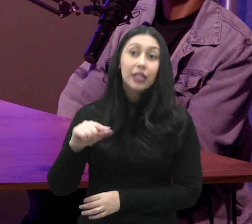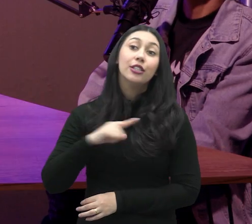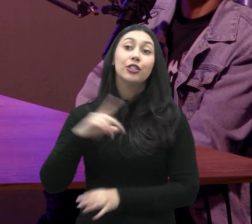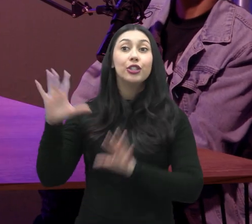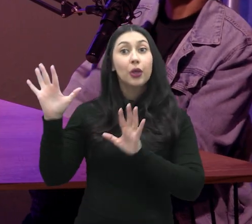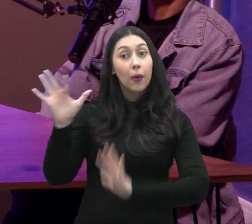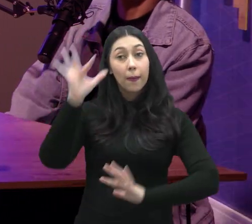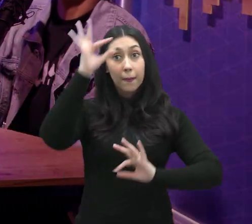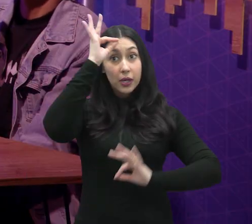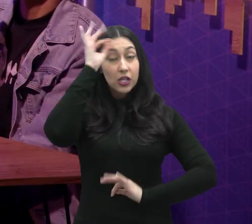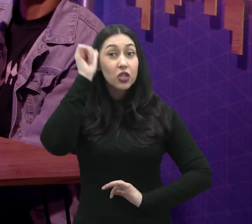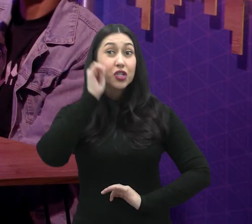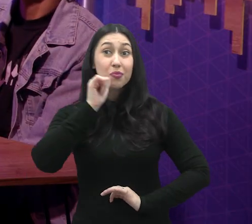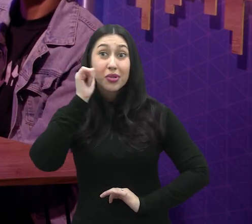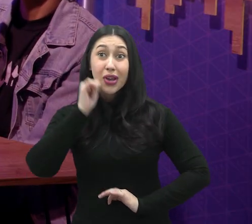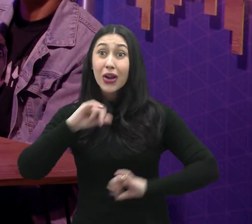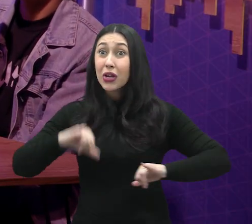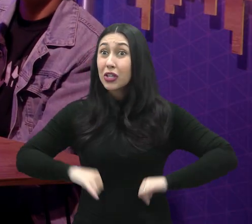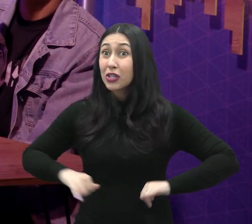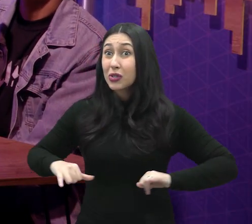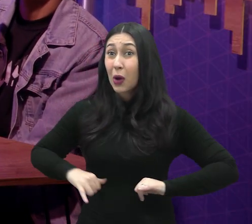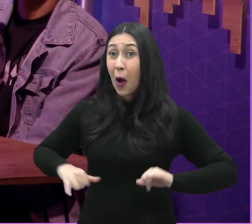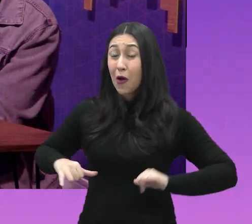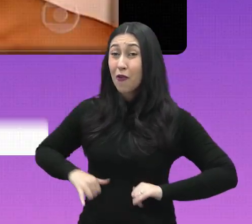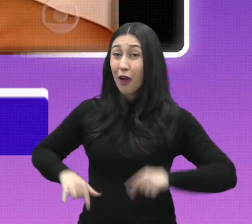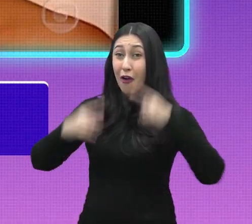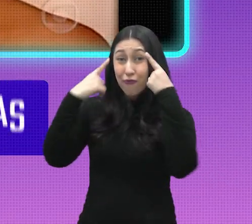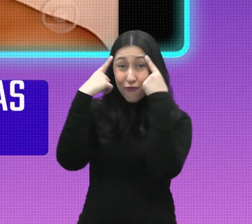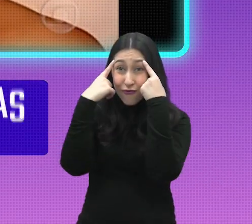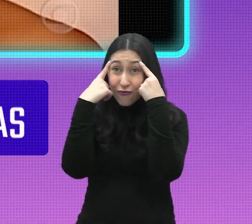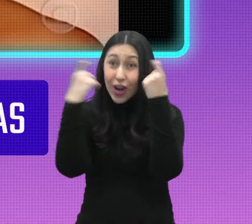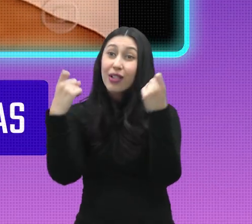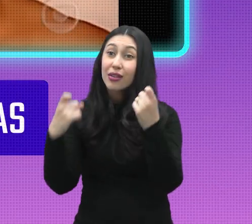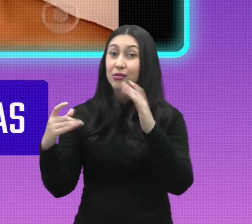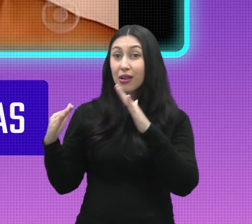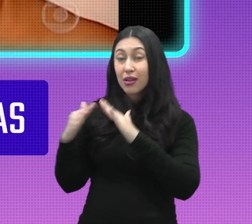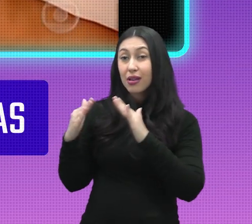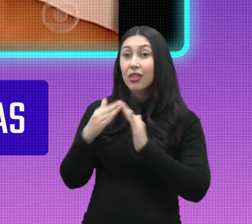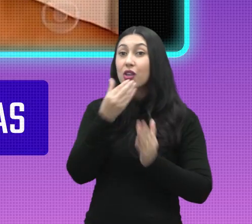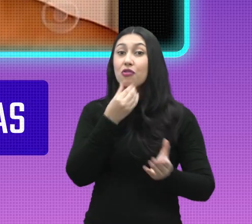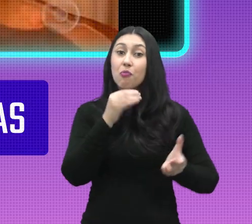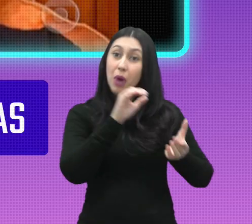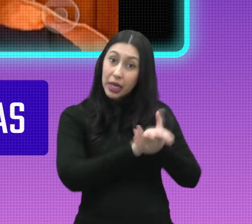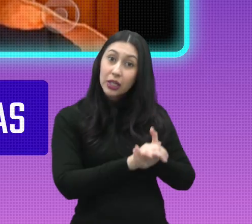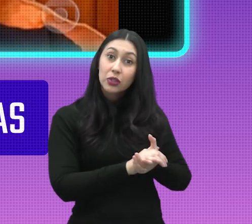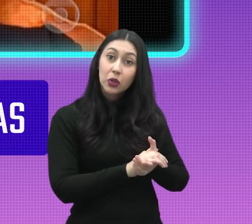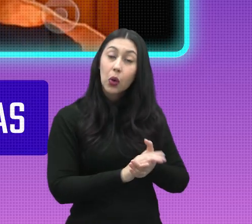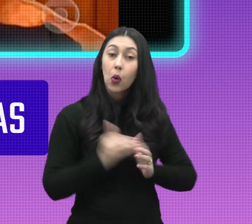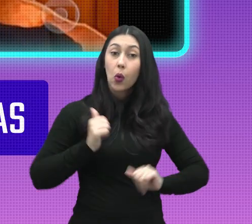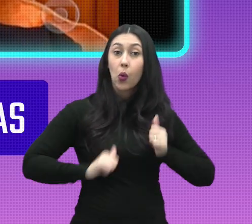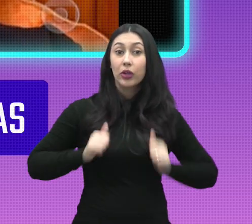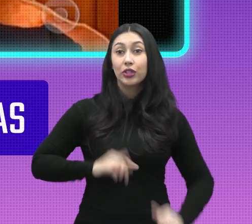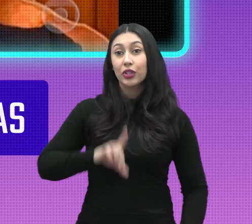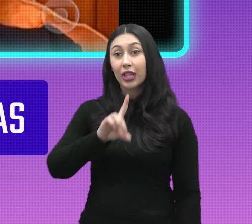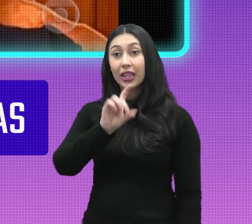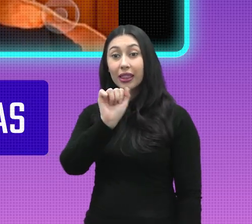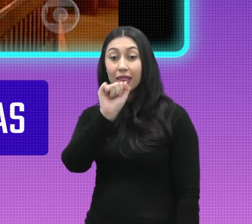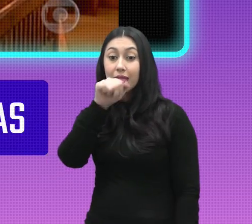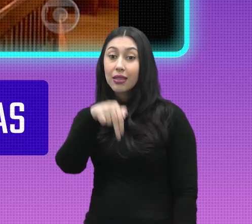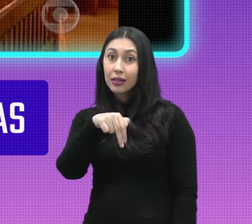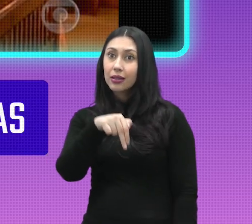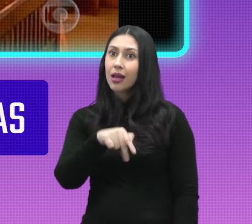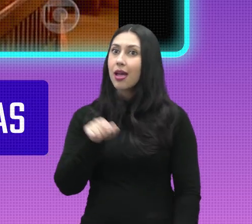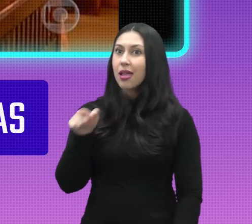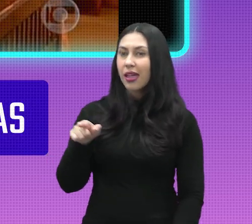Ela fazia o papel de uma mulher que sofria agressão, né, do marido, quem era o intérprete era o Dan Stubach. Isso. E